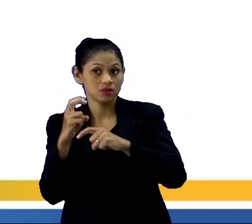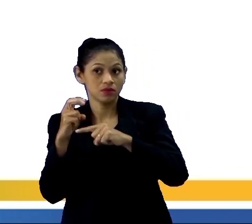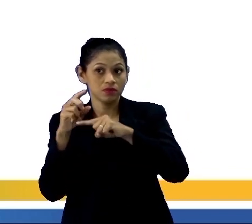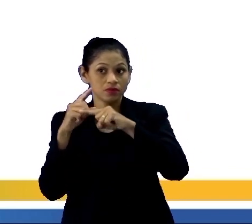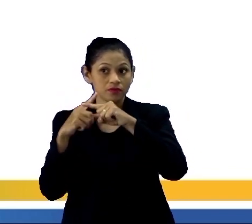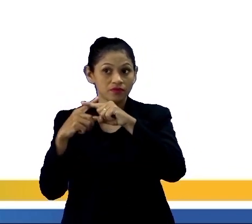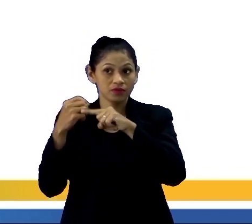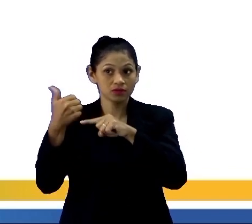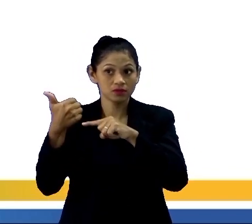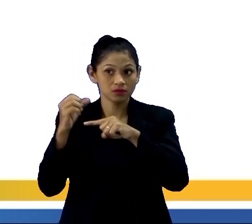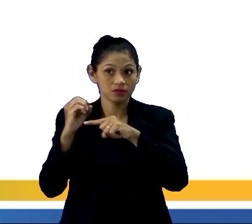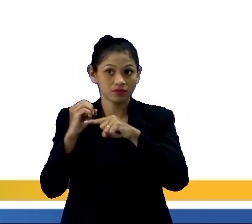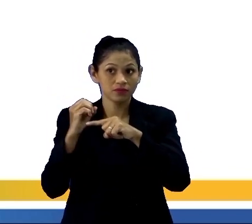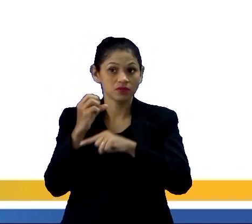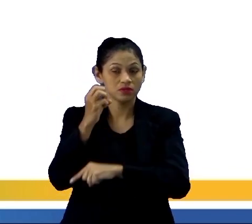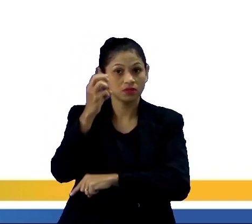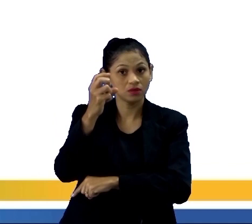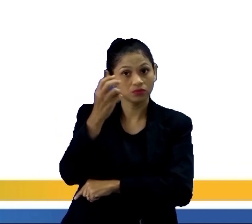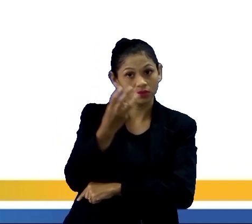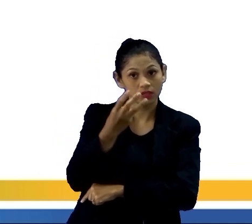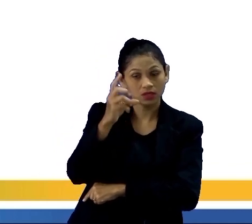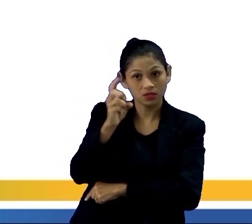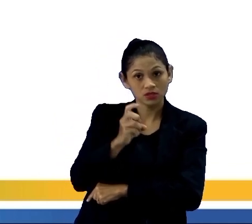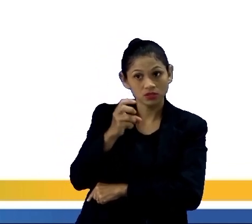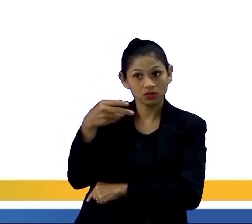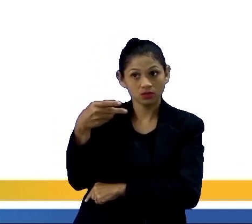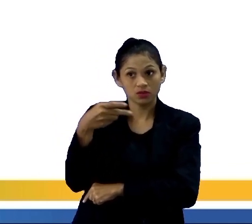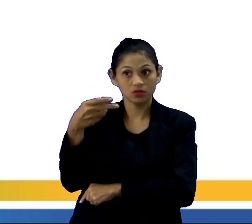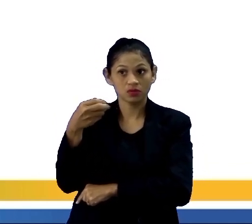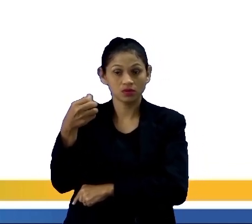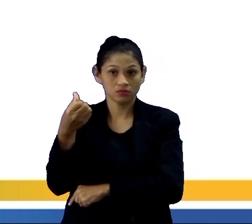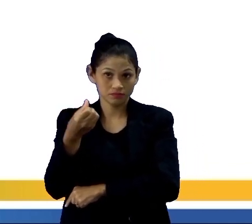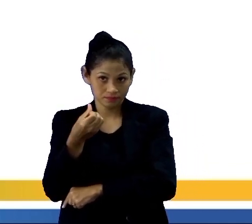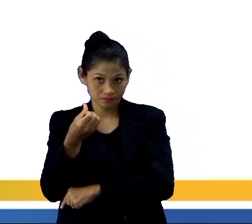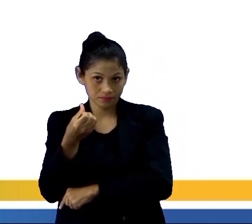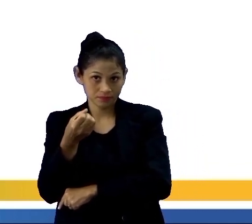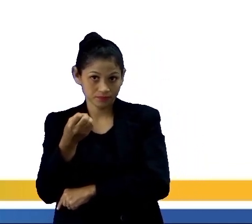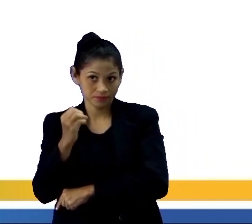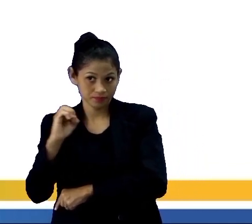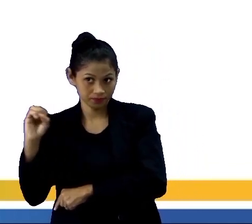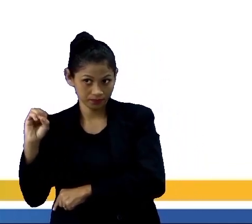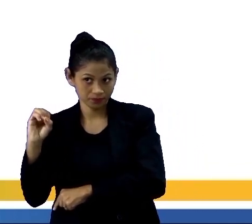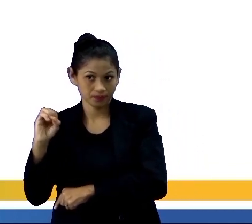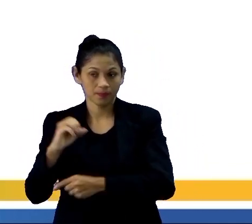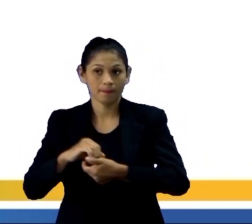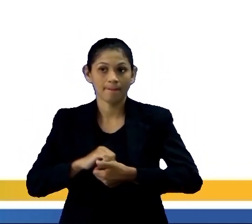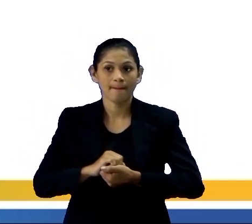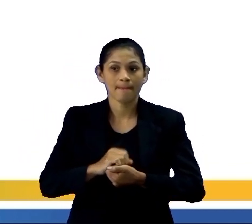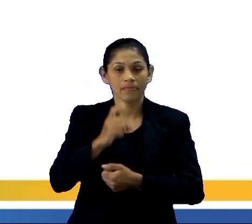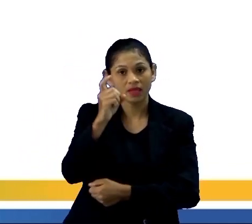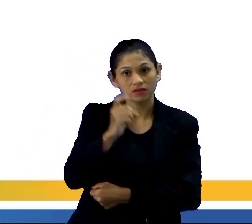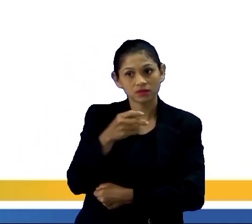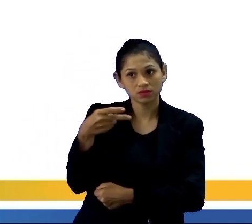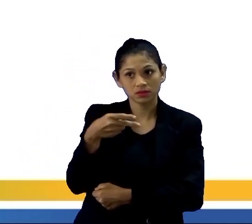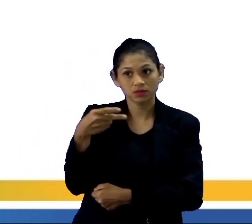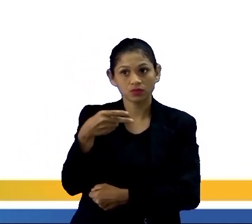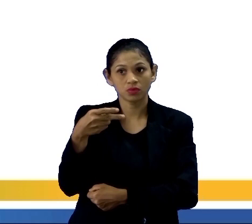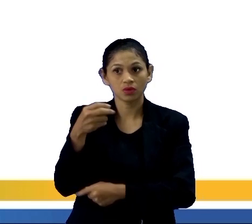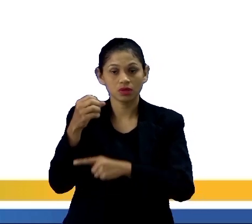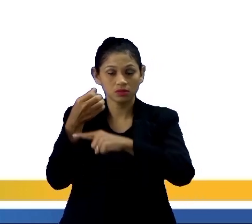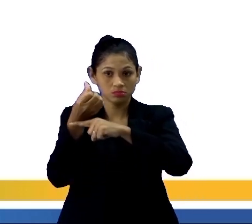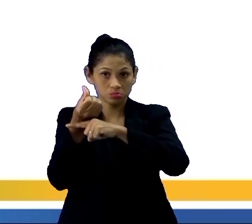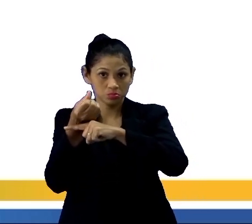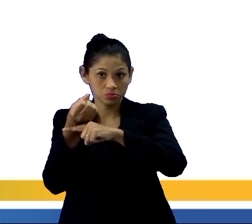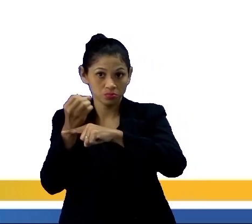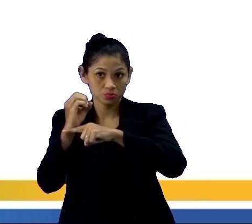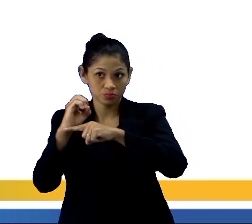5 vezes 120, 600. Logo, temos 3x igual a 600. Isolando o x, temos x igual a 600